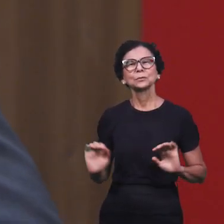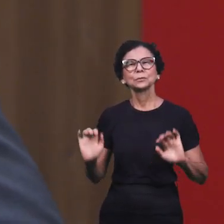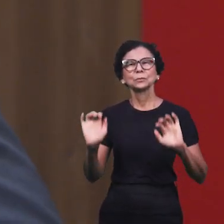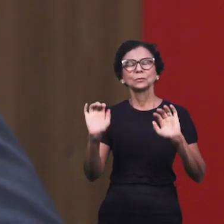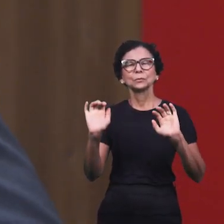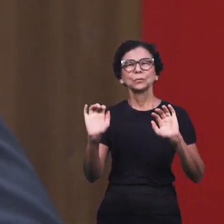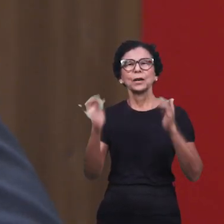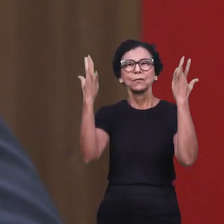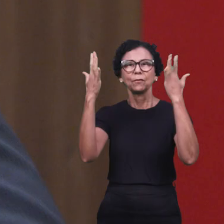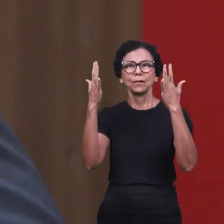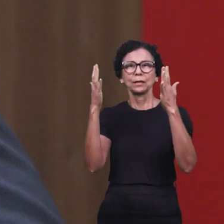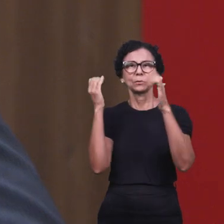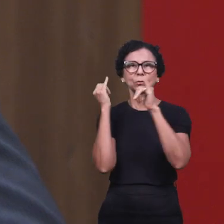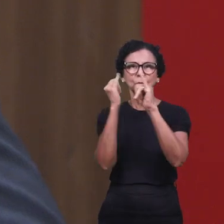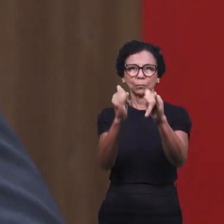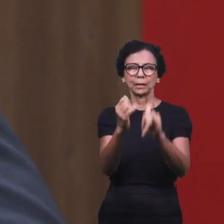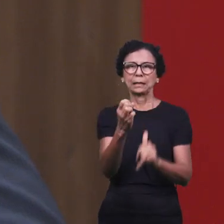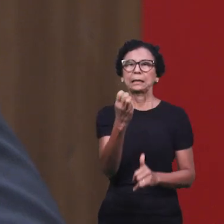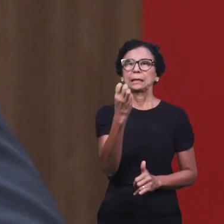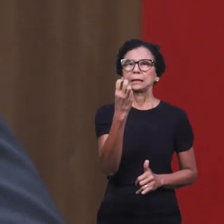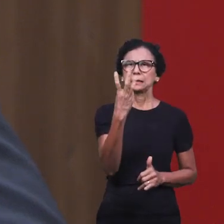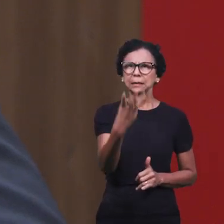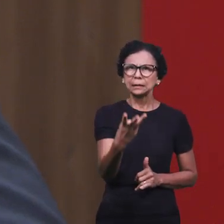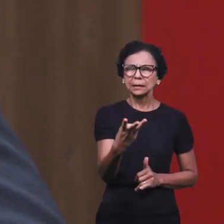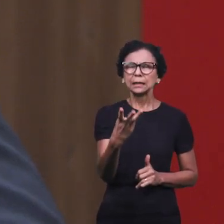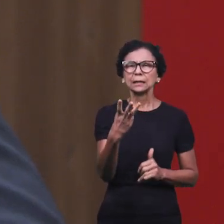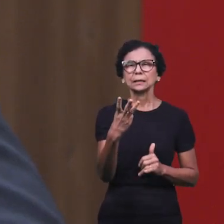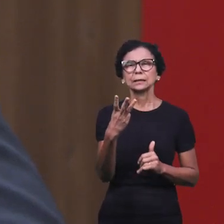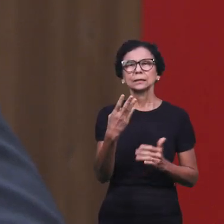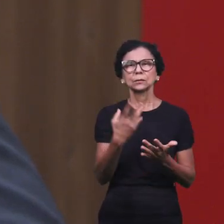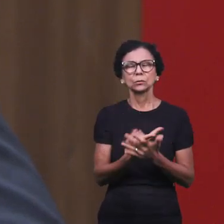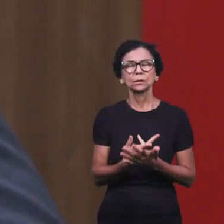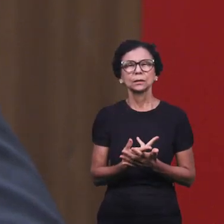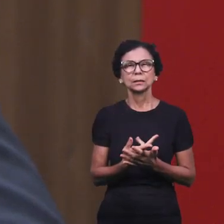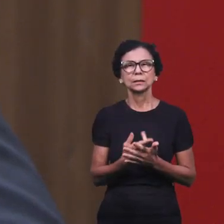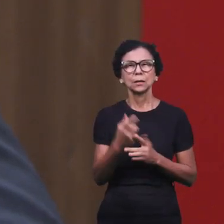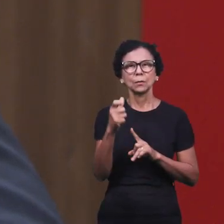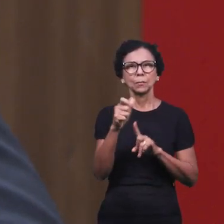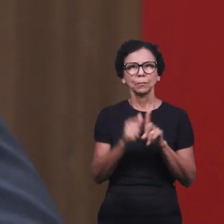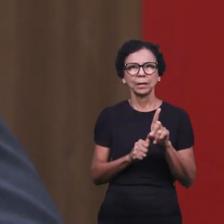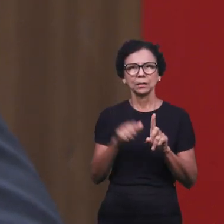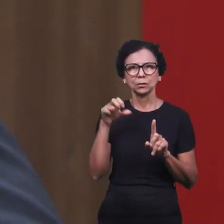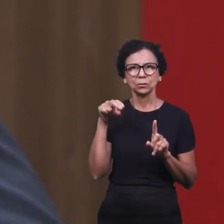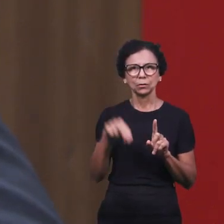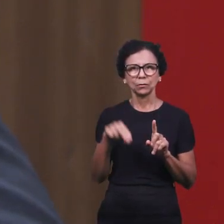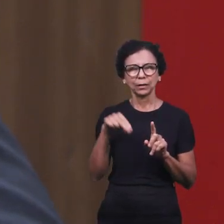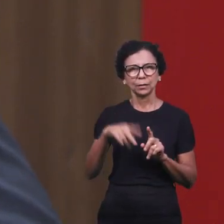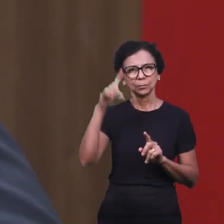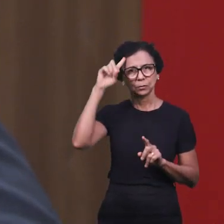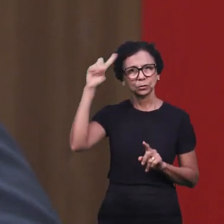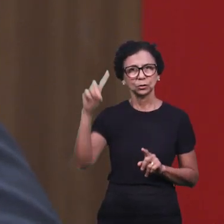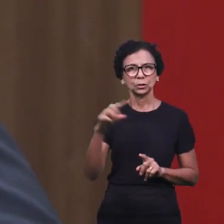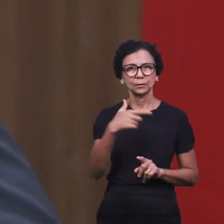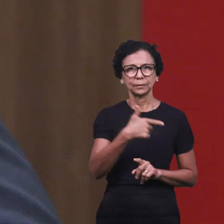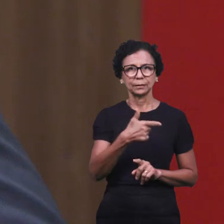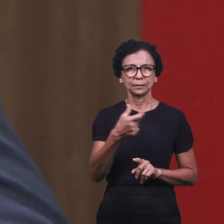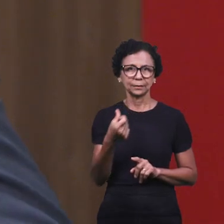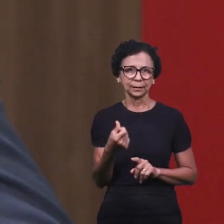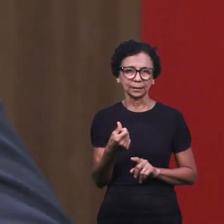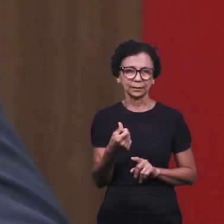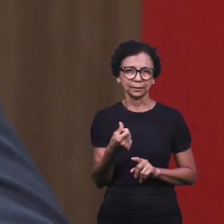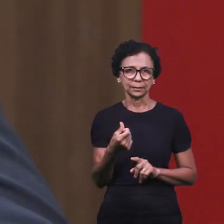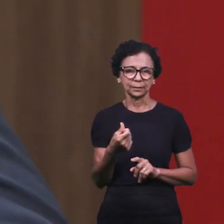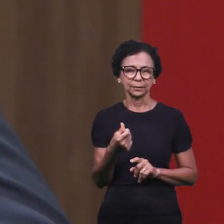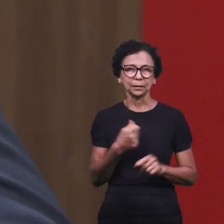evento Trombetas e Festas 3, que ocorreu no último dia 26 de novembro de 2023. Nós